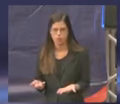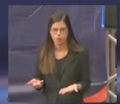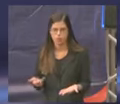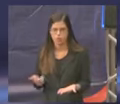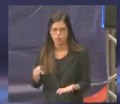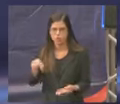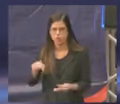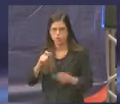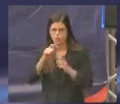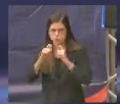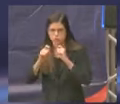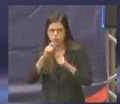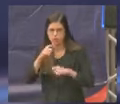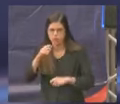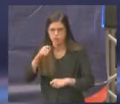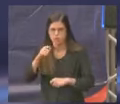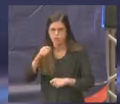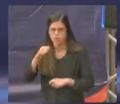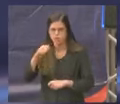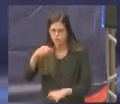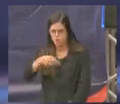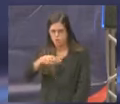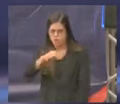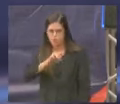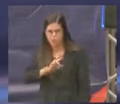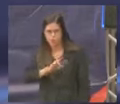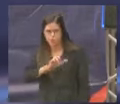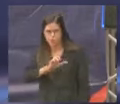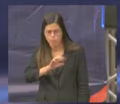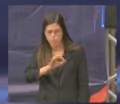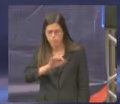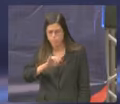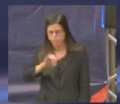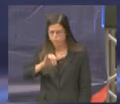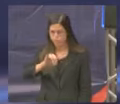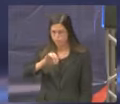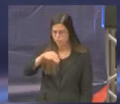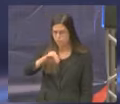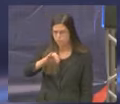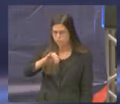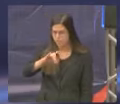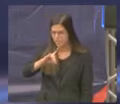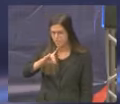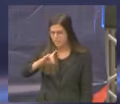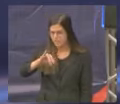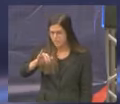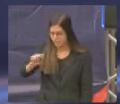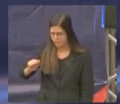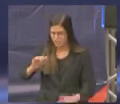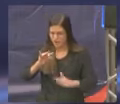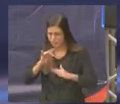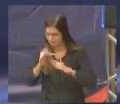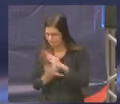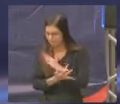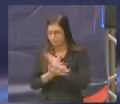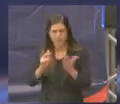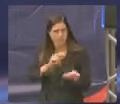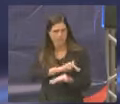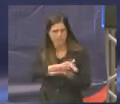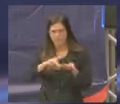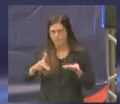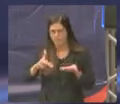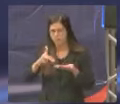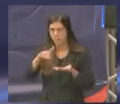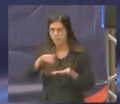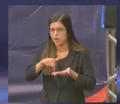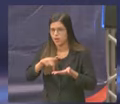chamado de jornalista multimídia. O nome é muito bonito. Ele trabalha para múltiplas plataformas. A